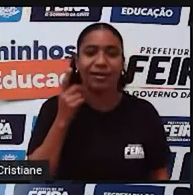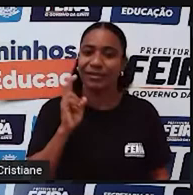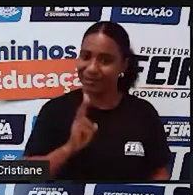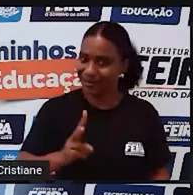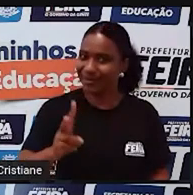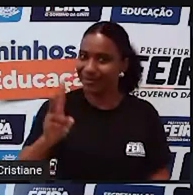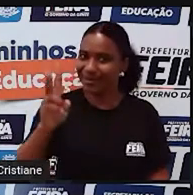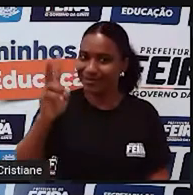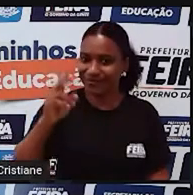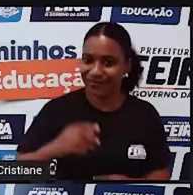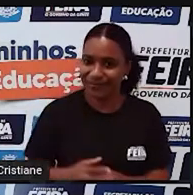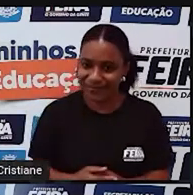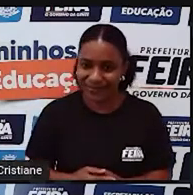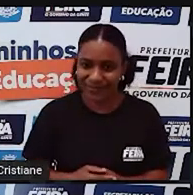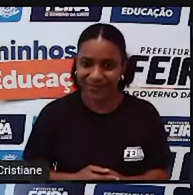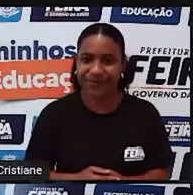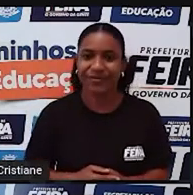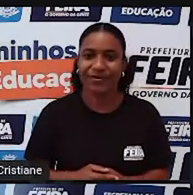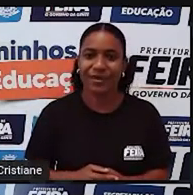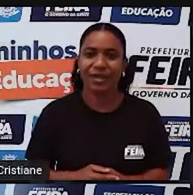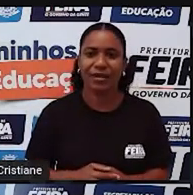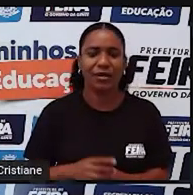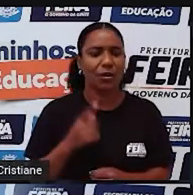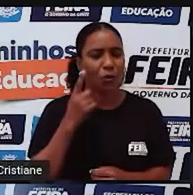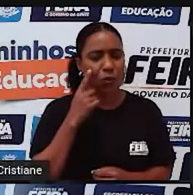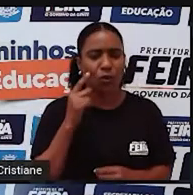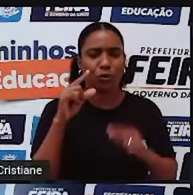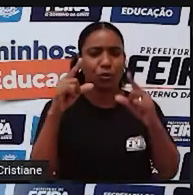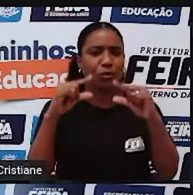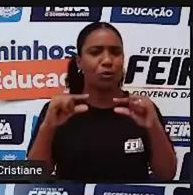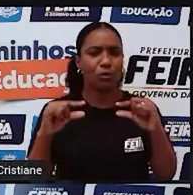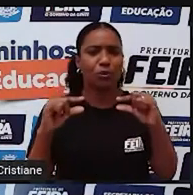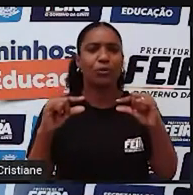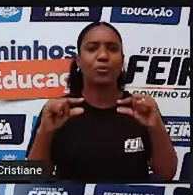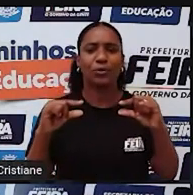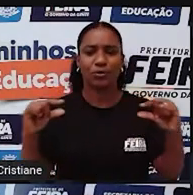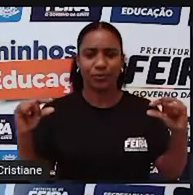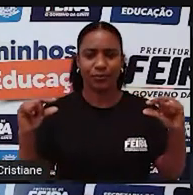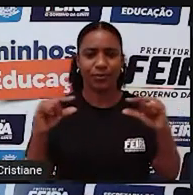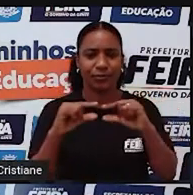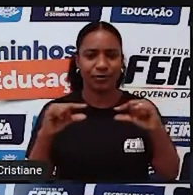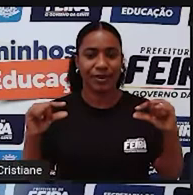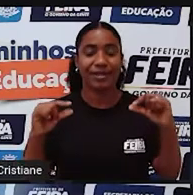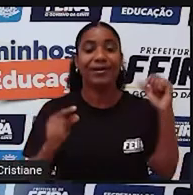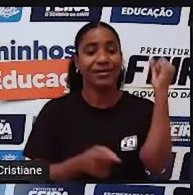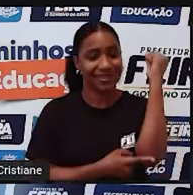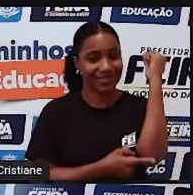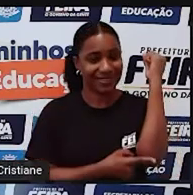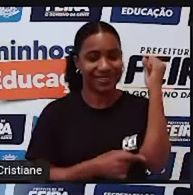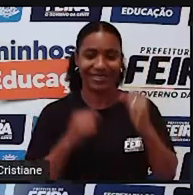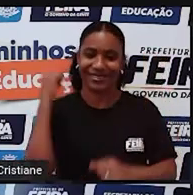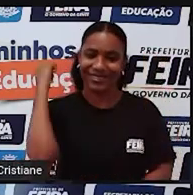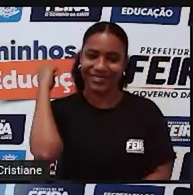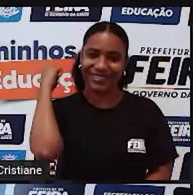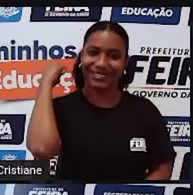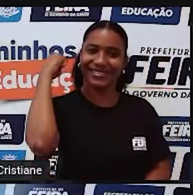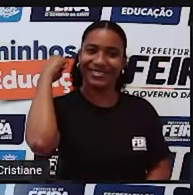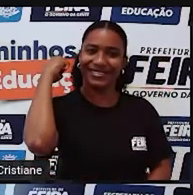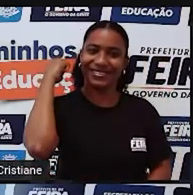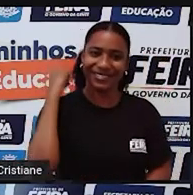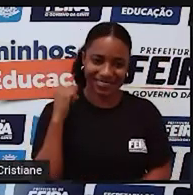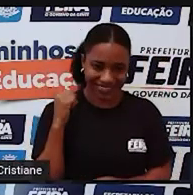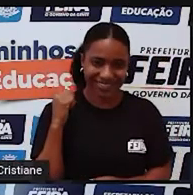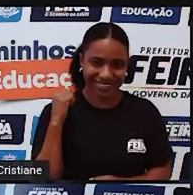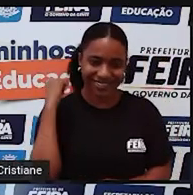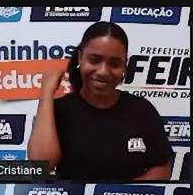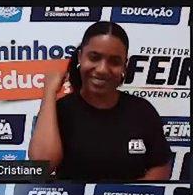Próximo, elbow bump. O que seria isso? Aquela forma de colidir os cotovelos, né? A gente encontra com alguém, ó,